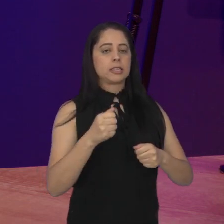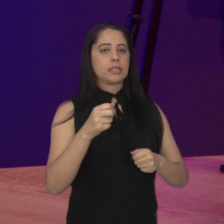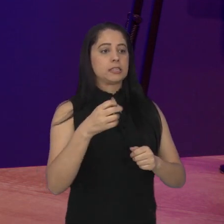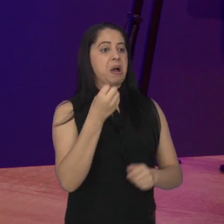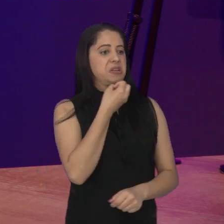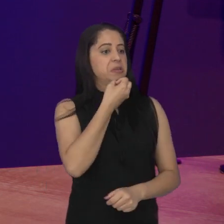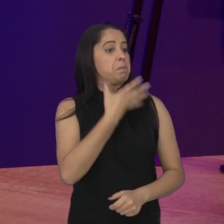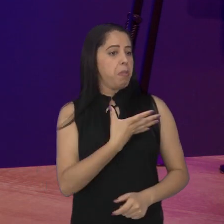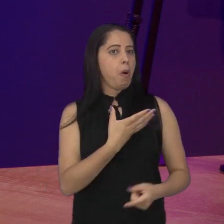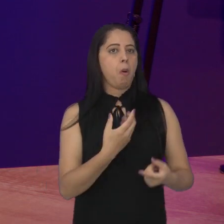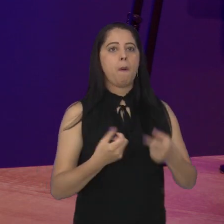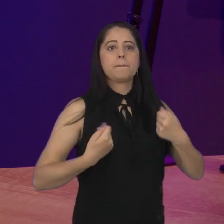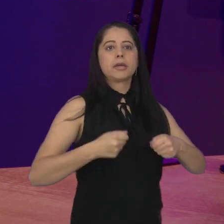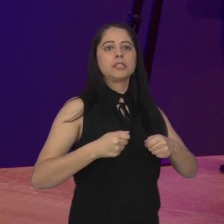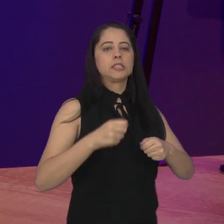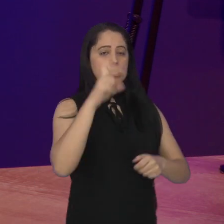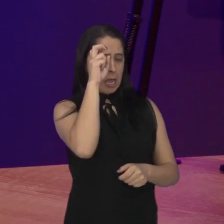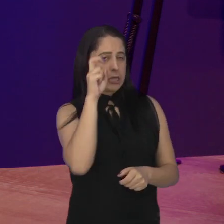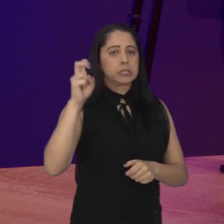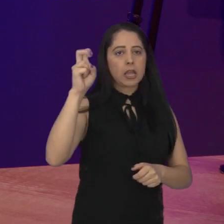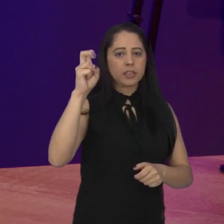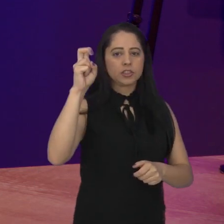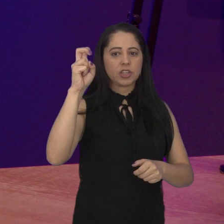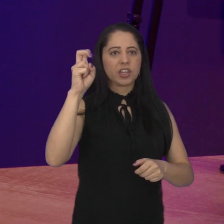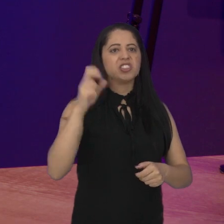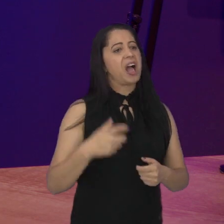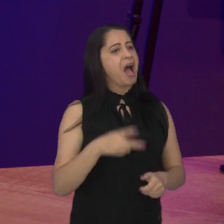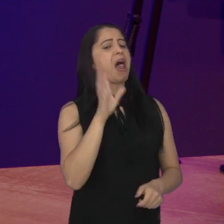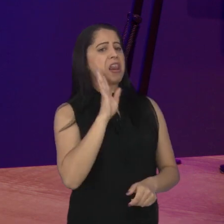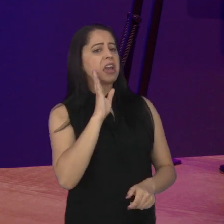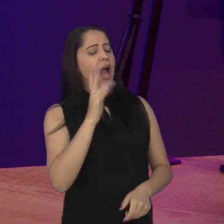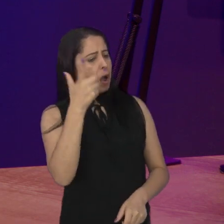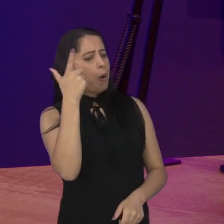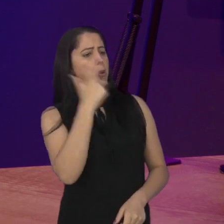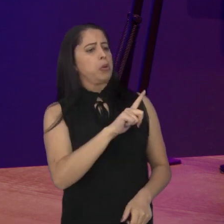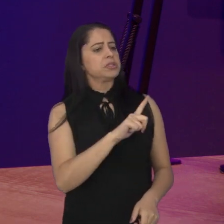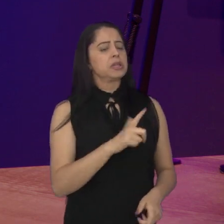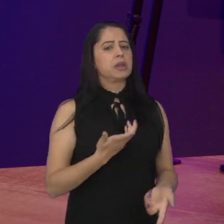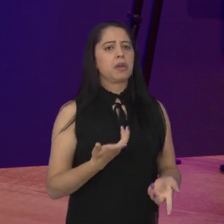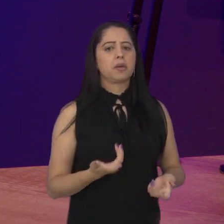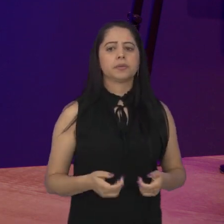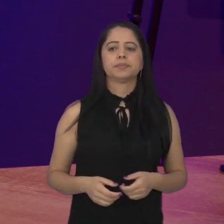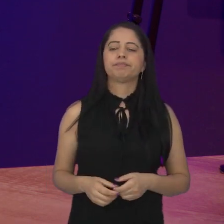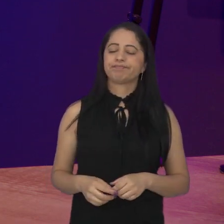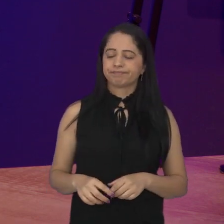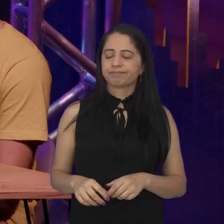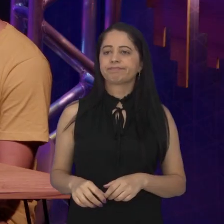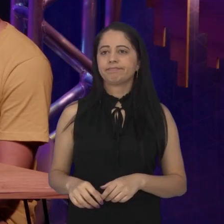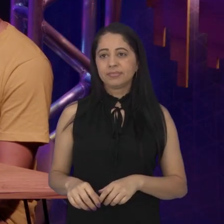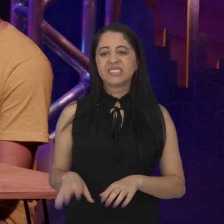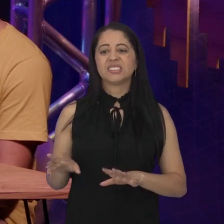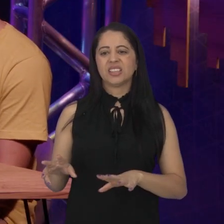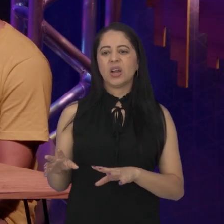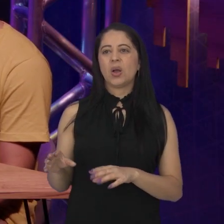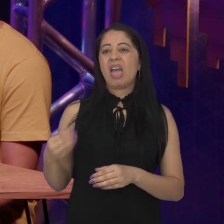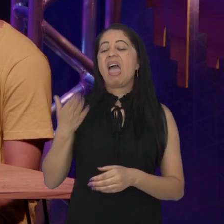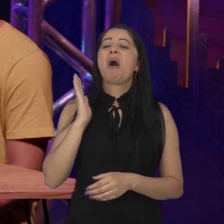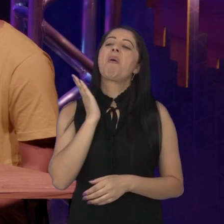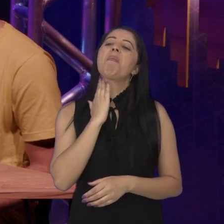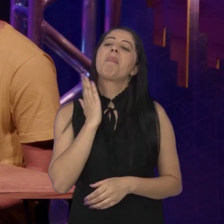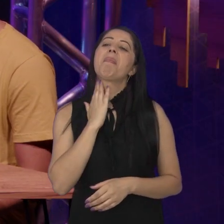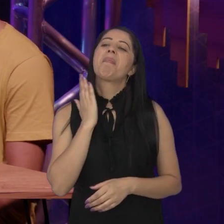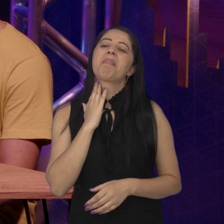forte, você tem que ser inteligente, e daí sim, você é merecedor, tipo, legal, você conseguiu estar aqui com a gente. E é